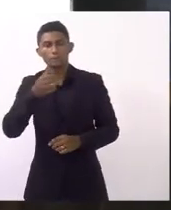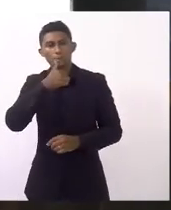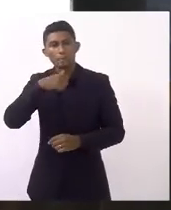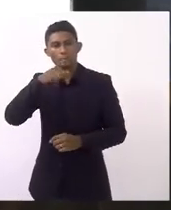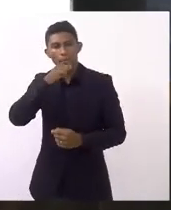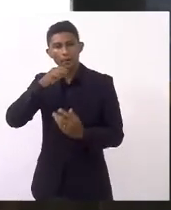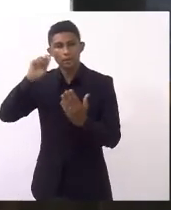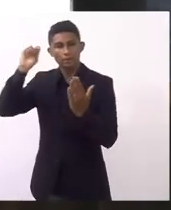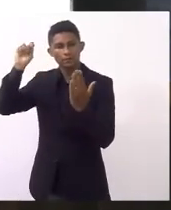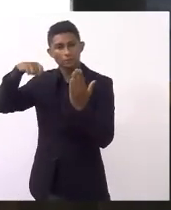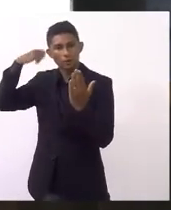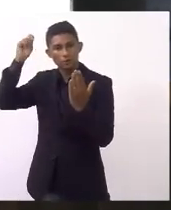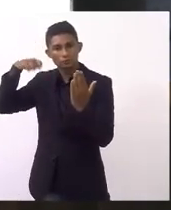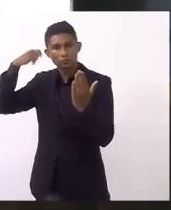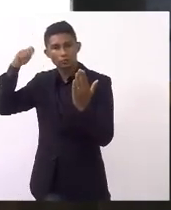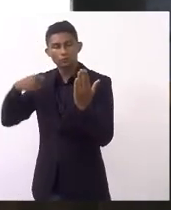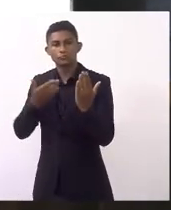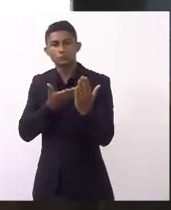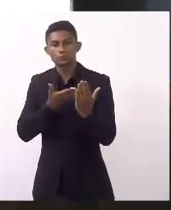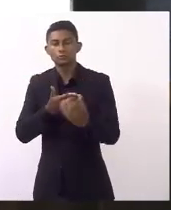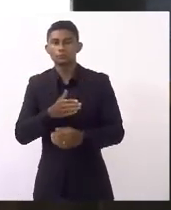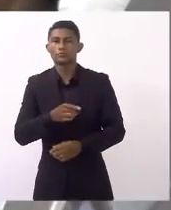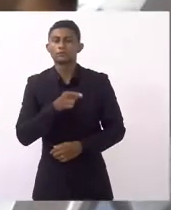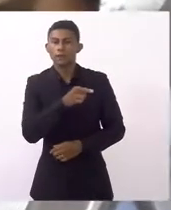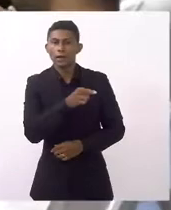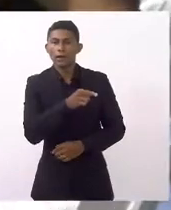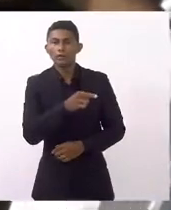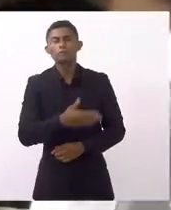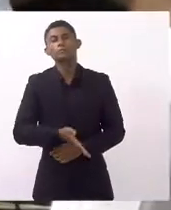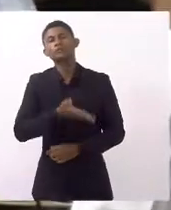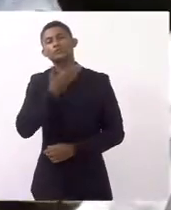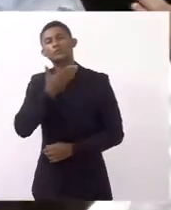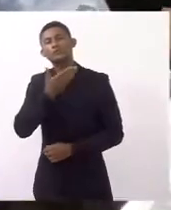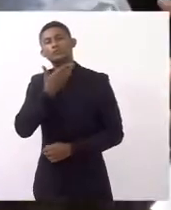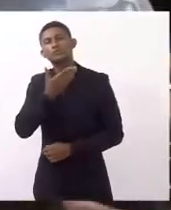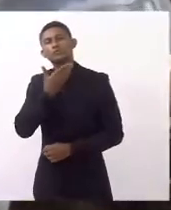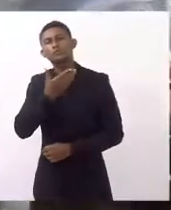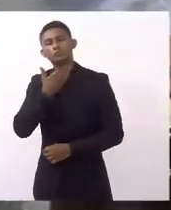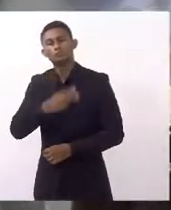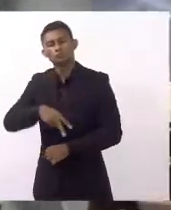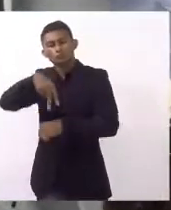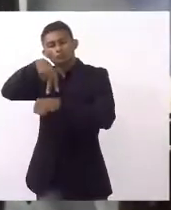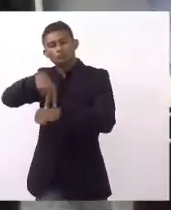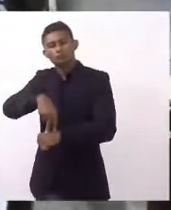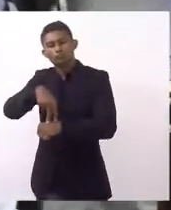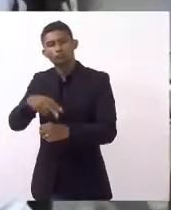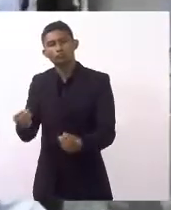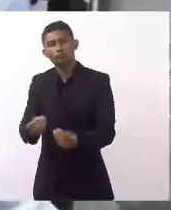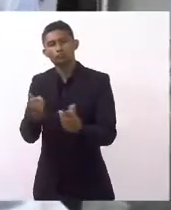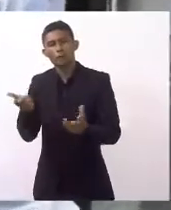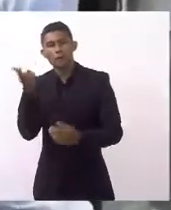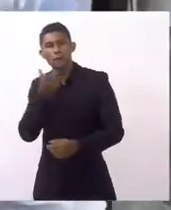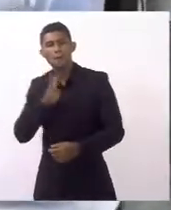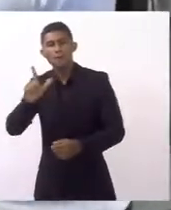e asinha de Oxum também foi uma das principais vozes para recuperação da coleção de objetos sagrados